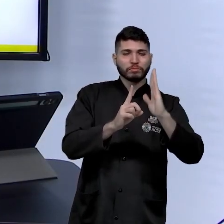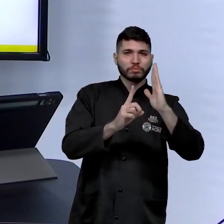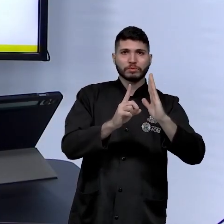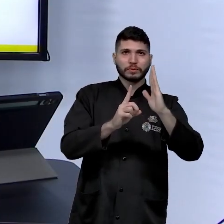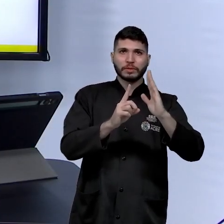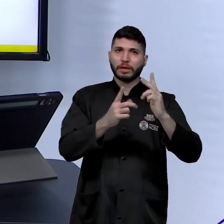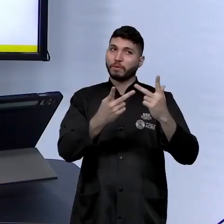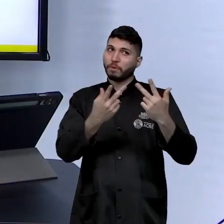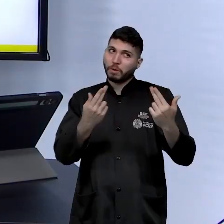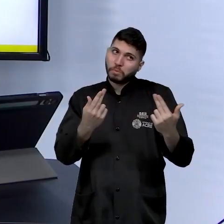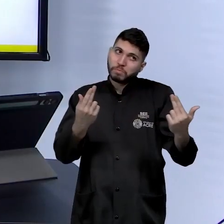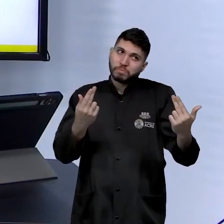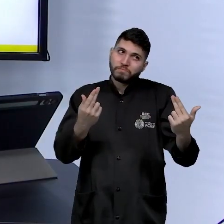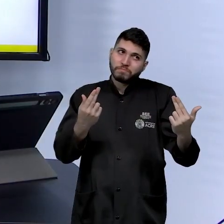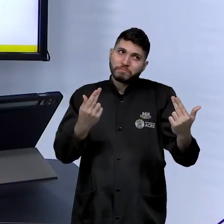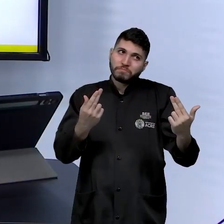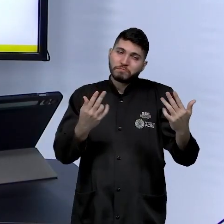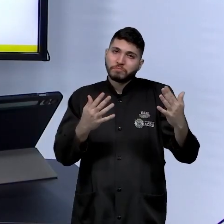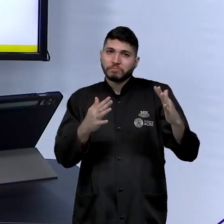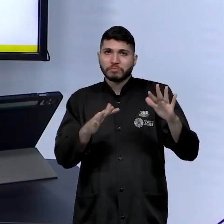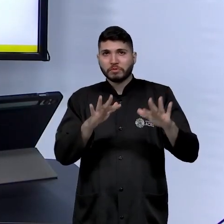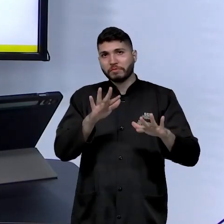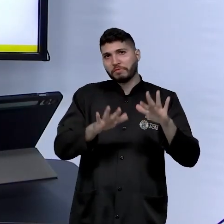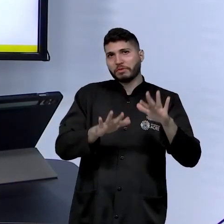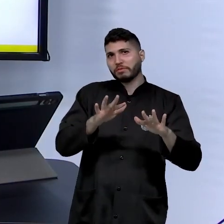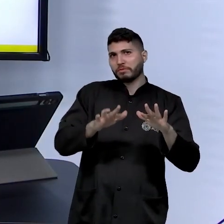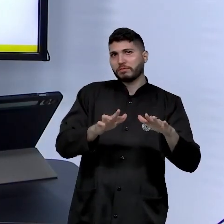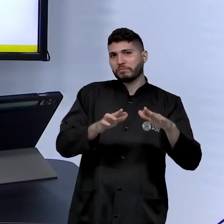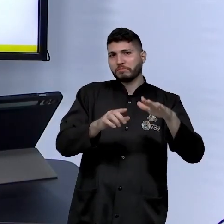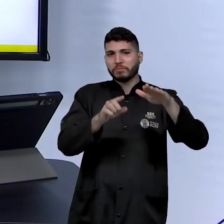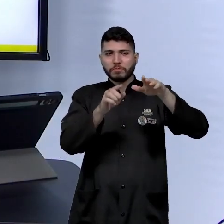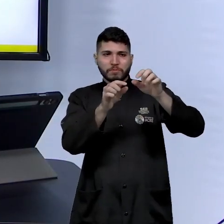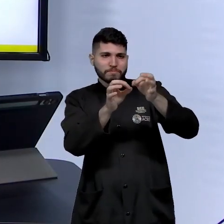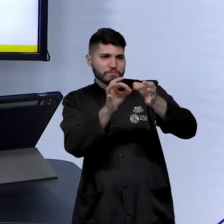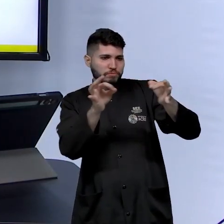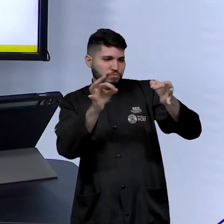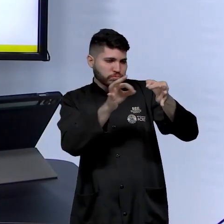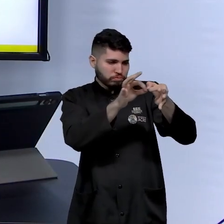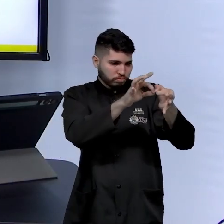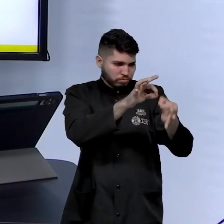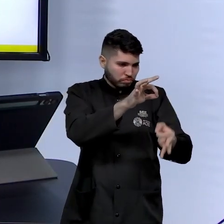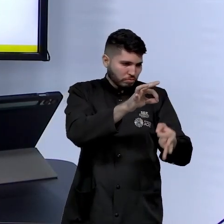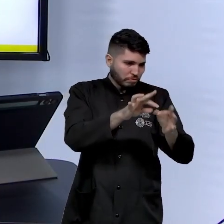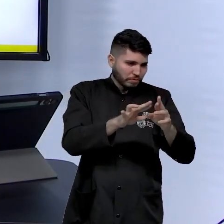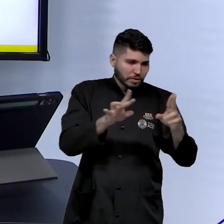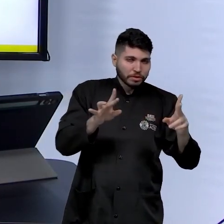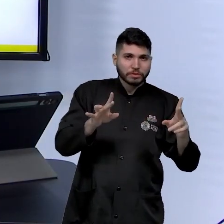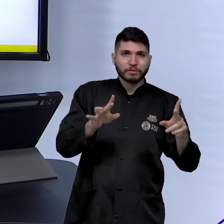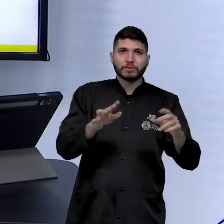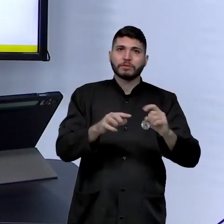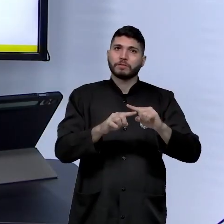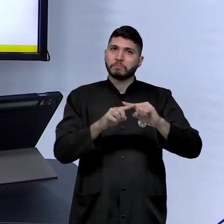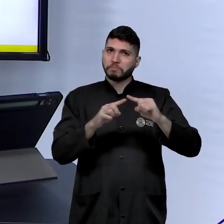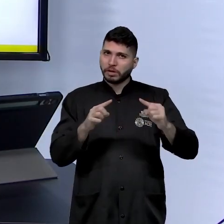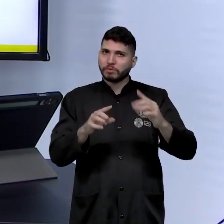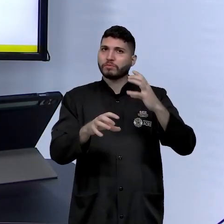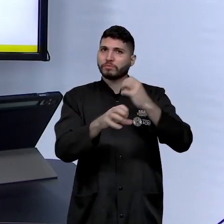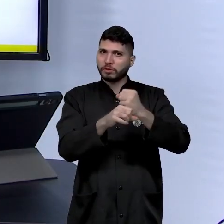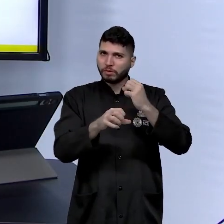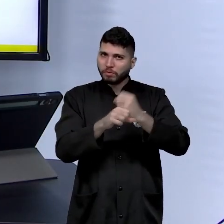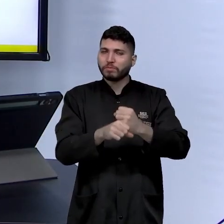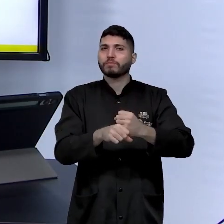regulares, tá? Aí você vai ter um pouco mais de trabalho para fazer as contas. Mas o processo é o mesmo. Então, isso é que eu